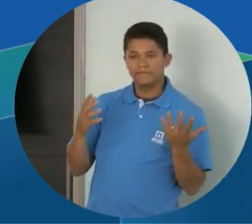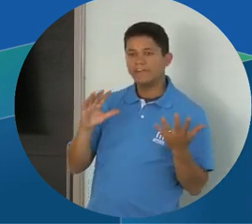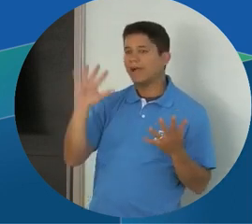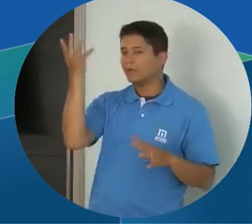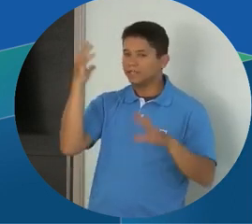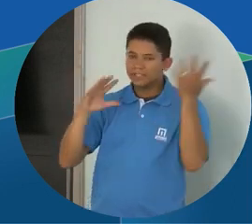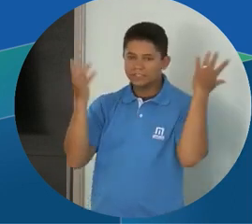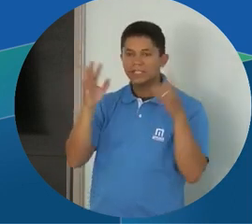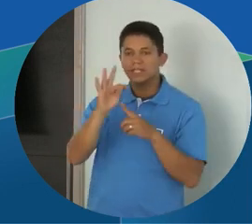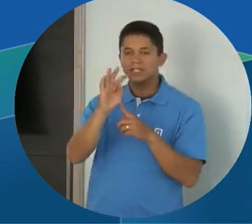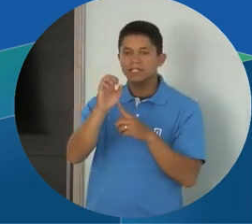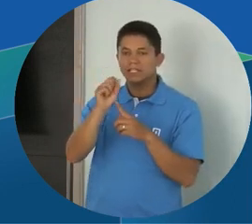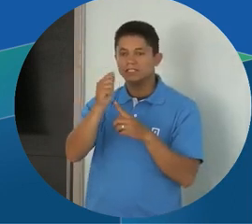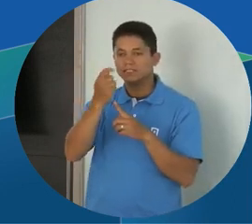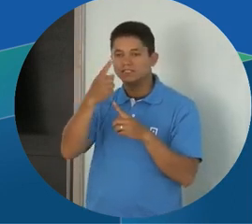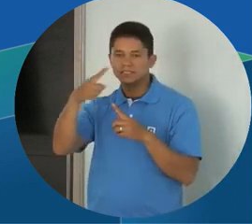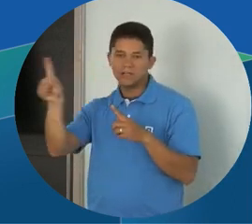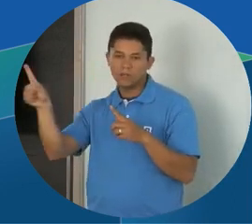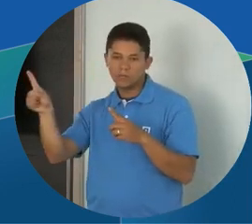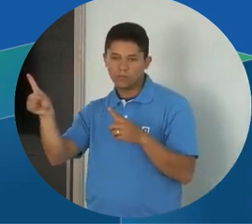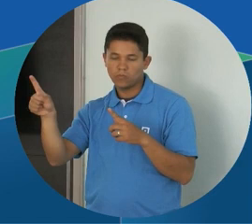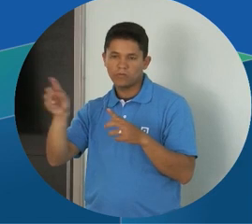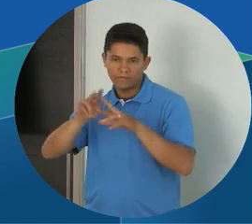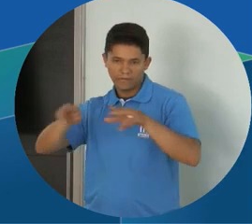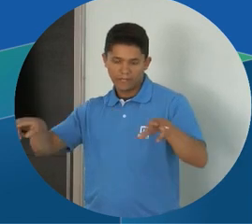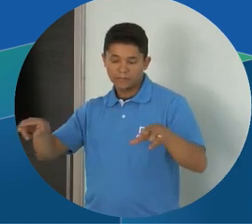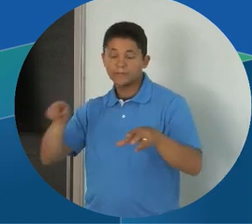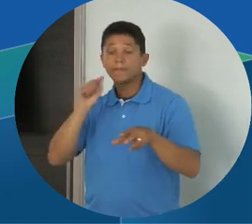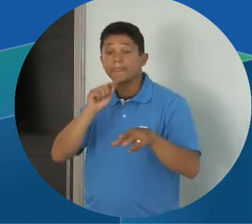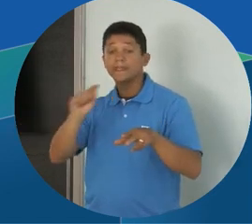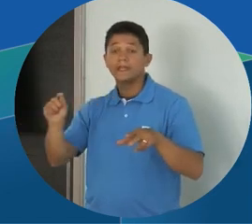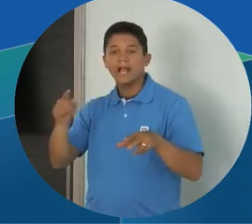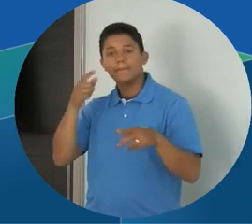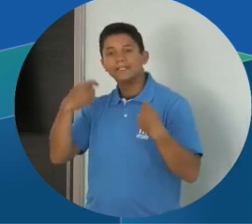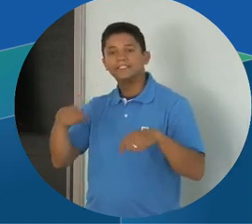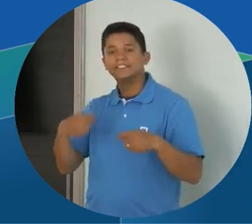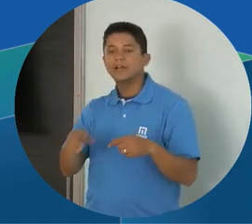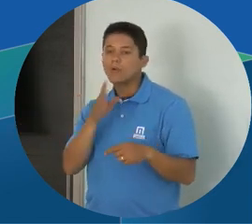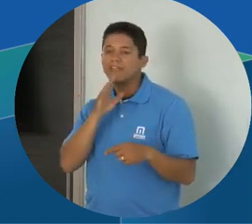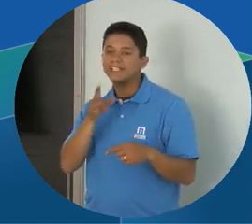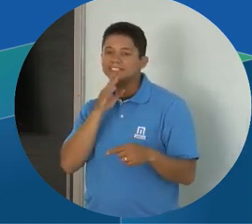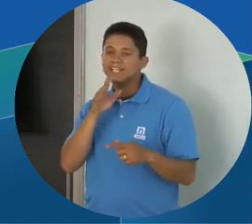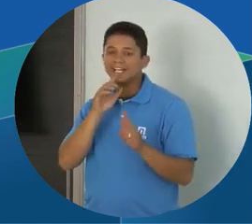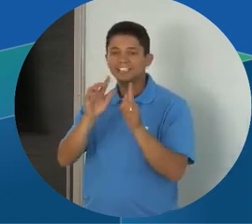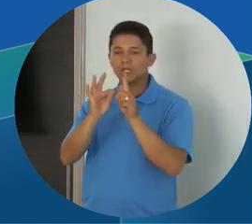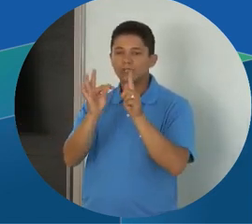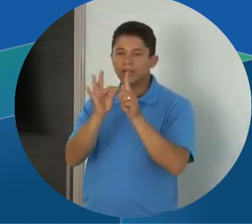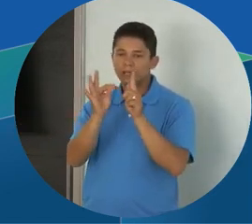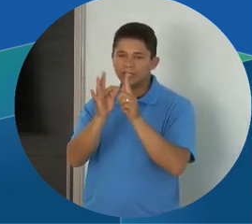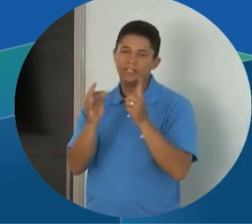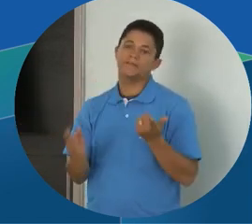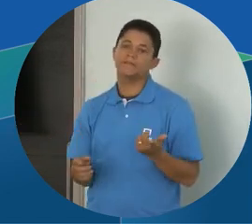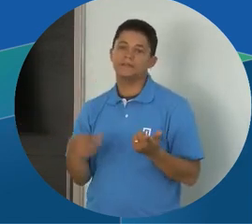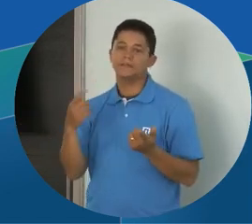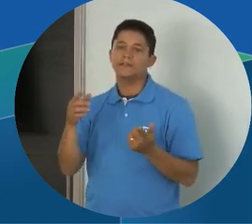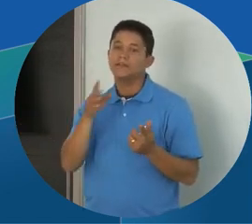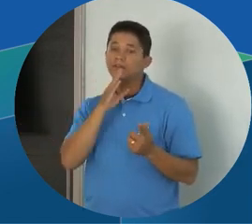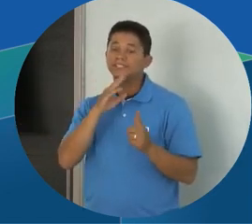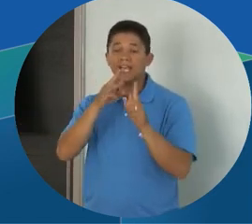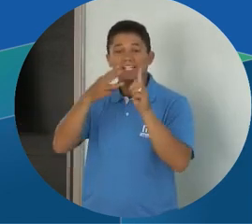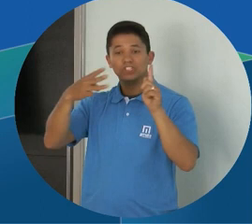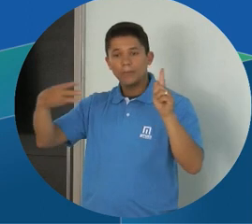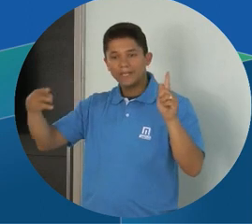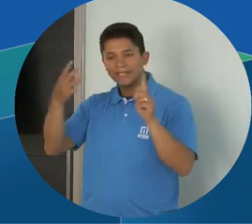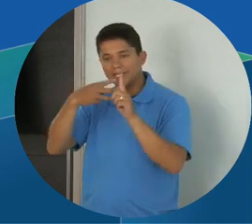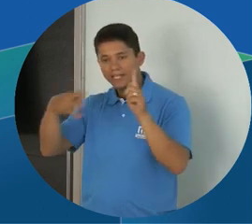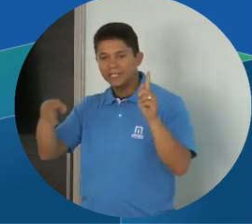precisa conhecer a geotecnia do local, conhecer a geometria do barramento e ter essas